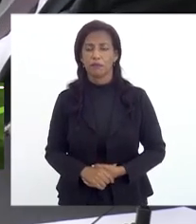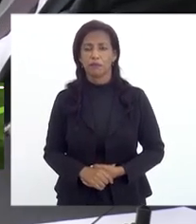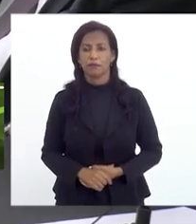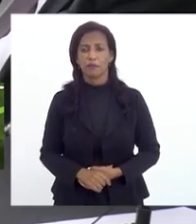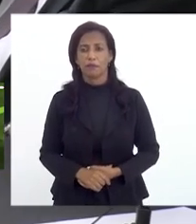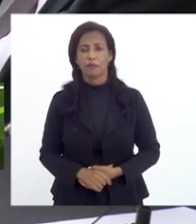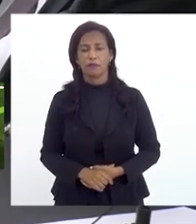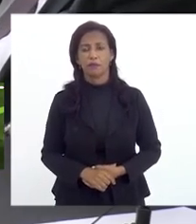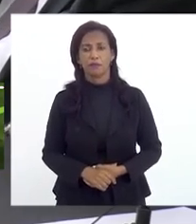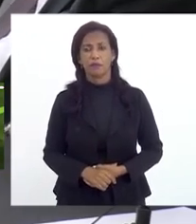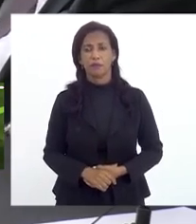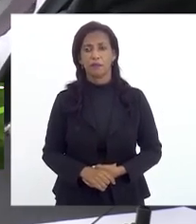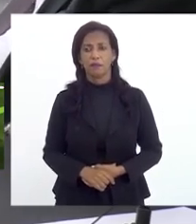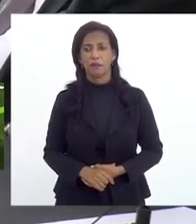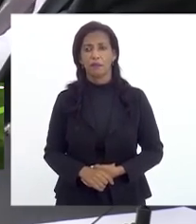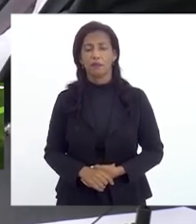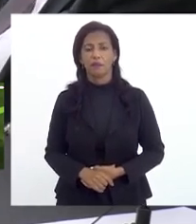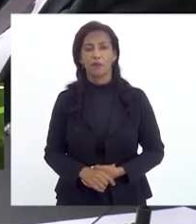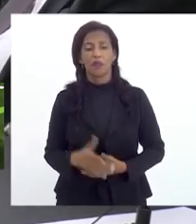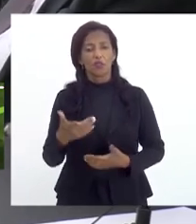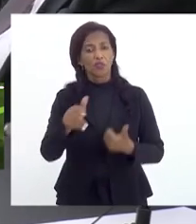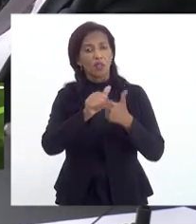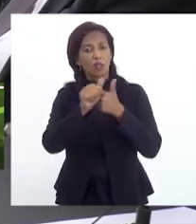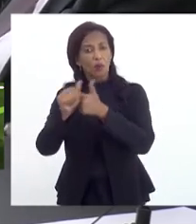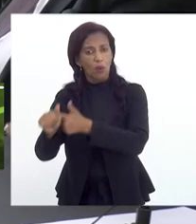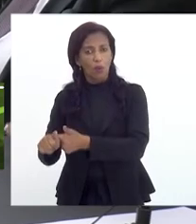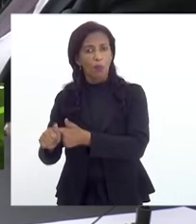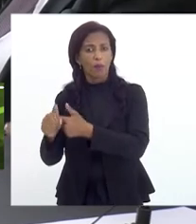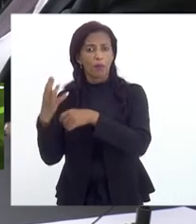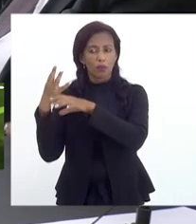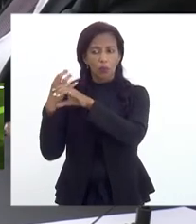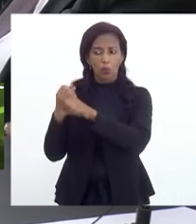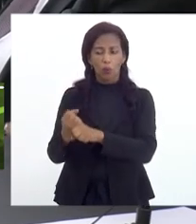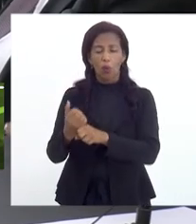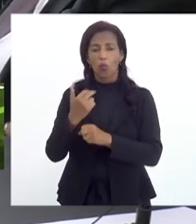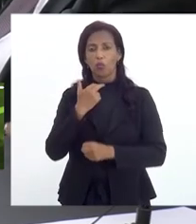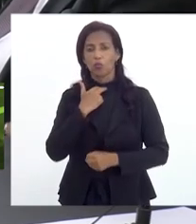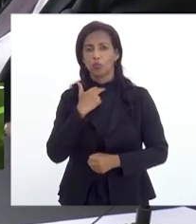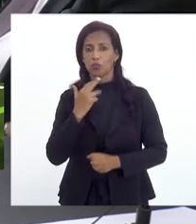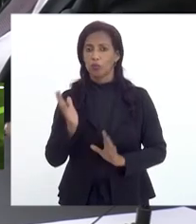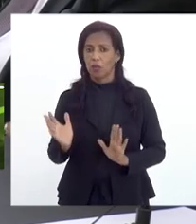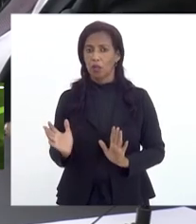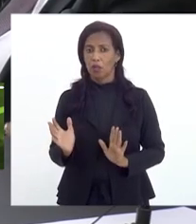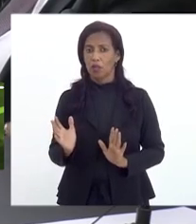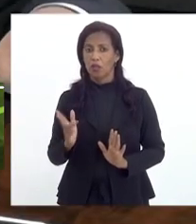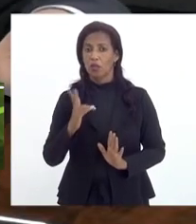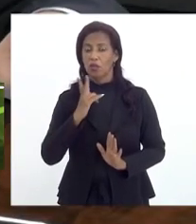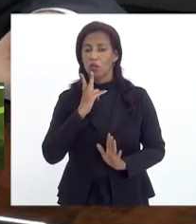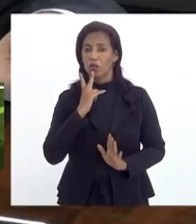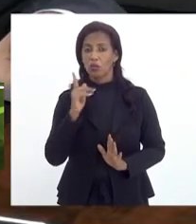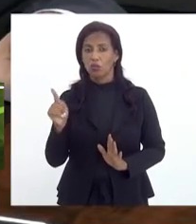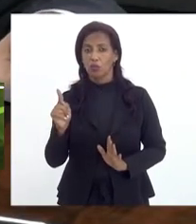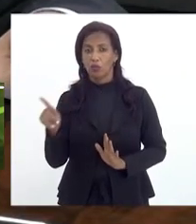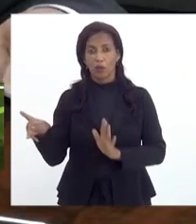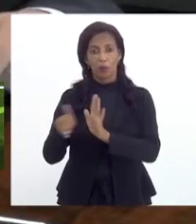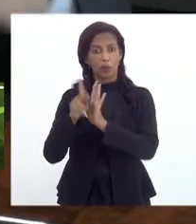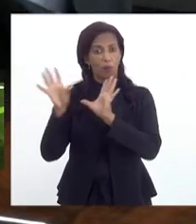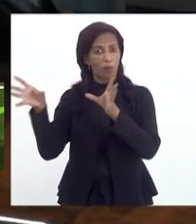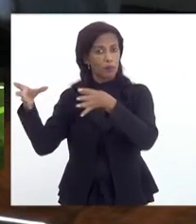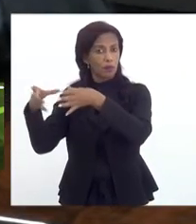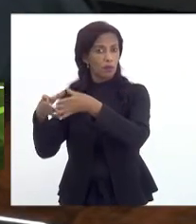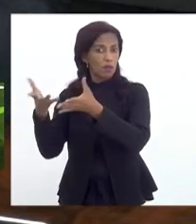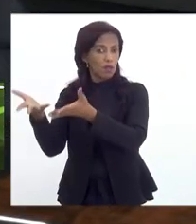porque já é O Tribunal De Contas Tem o acompanhamento Das contas Então não dá Para a gente Não, das contas Dos entes Jurisicionados Por ele Entendeu?